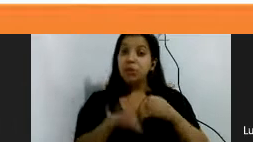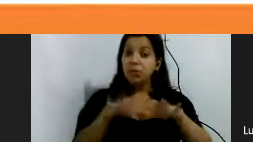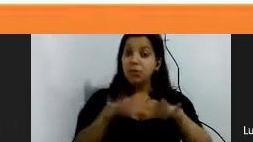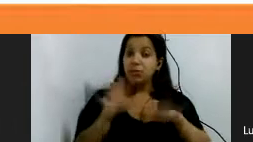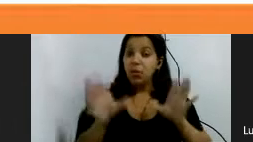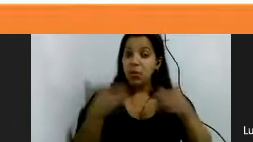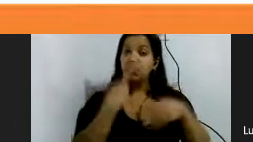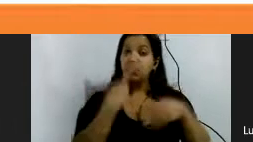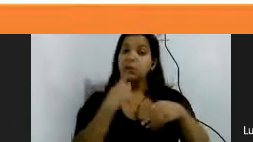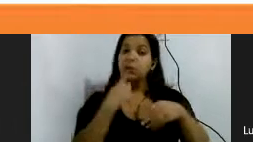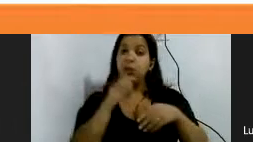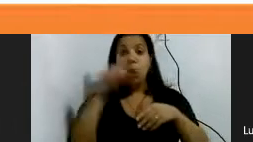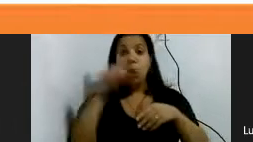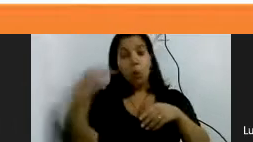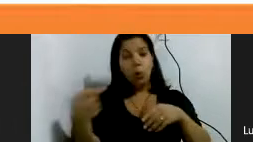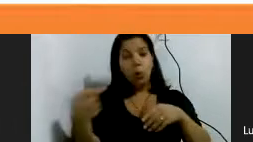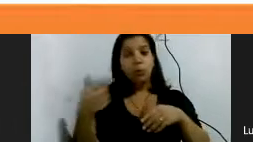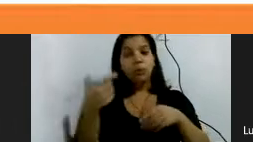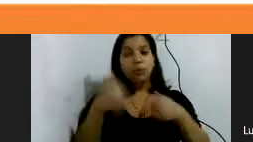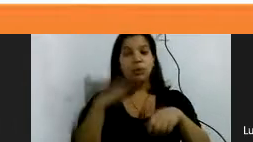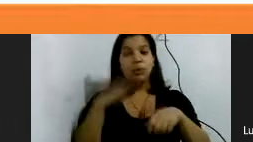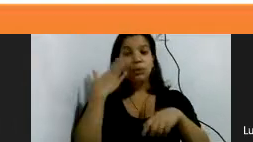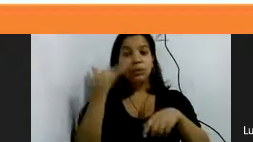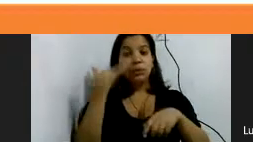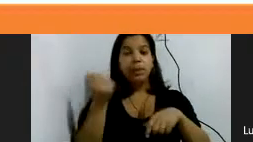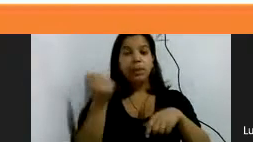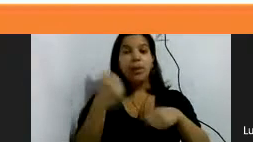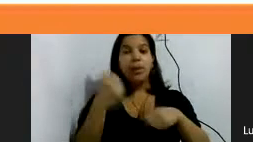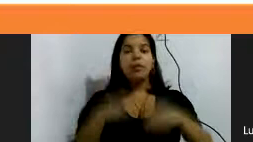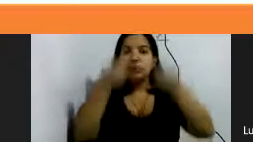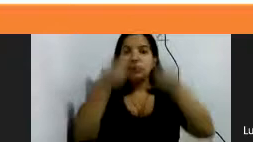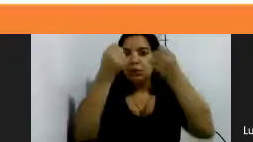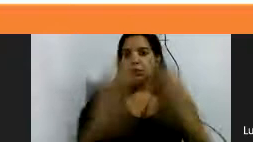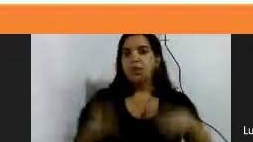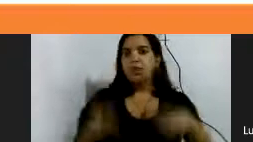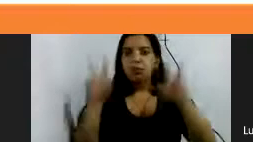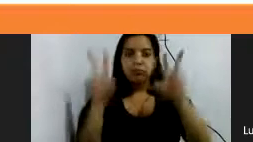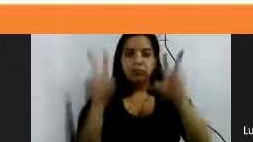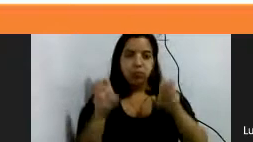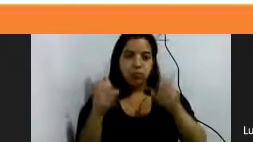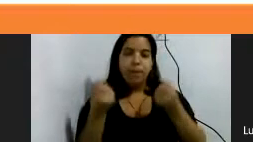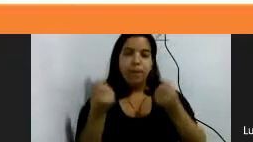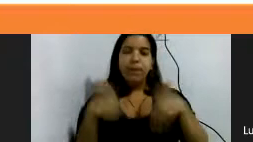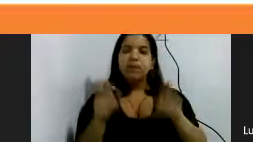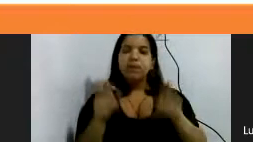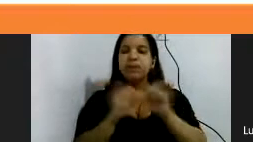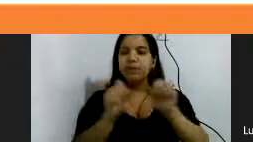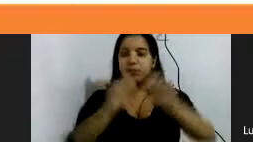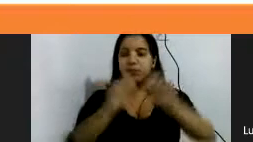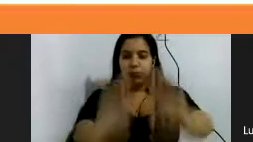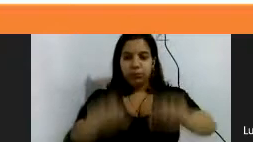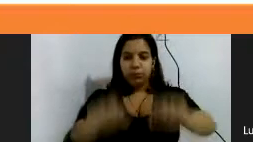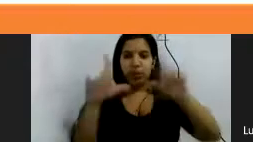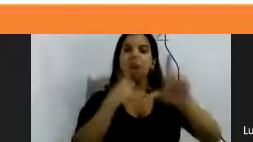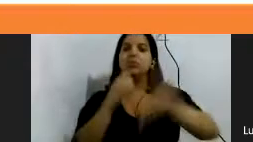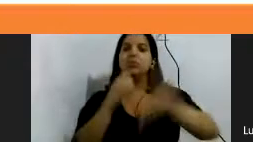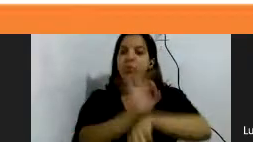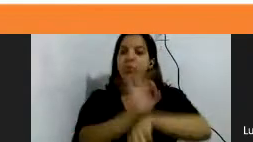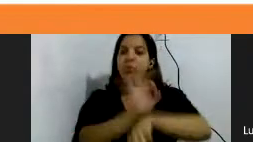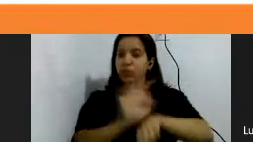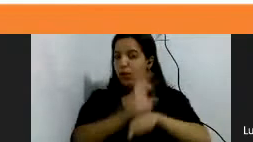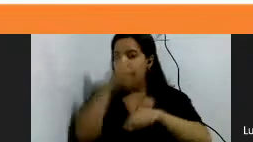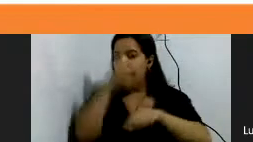paciente for outro, a gente tem que saber discorrer sobre o assunto. Então, a gente tem que mandar fazer um painel de hemácias desse